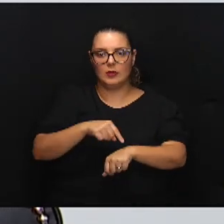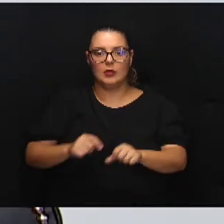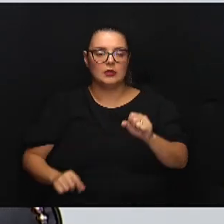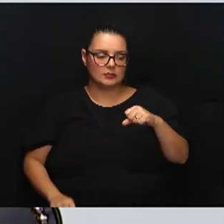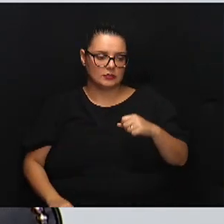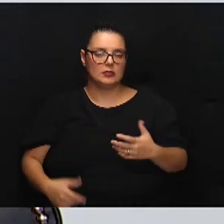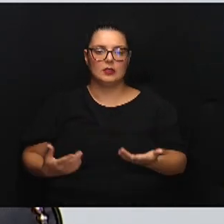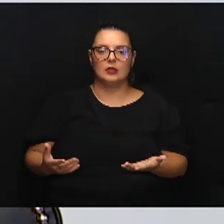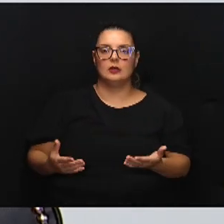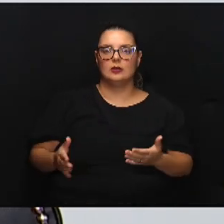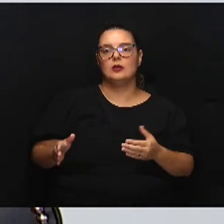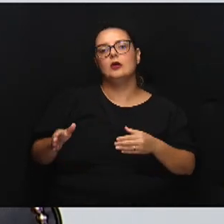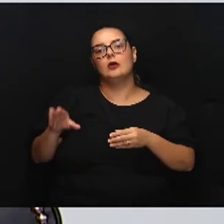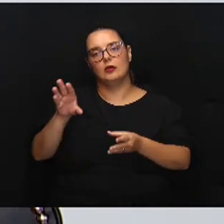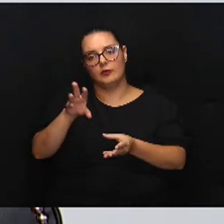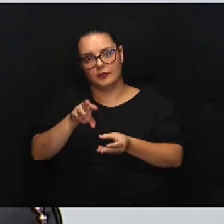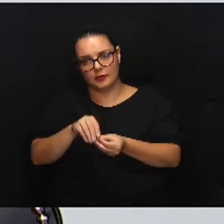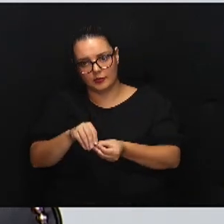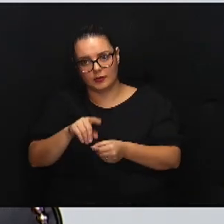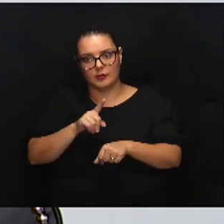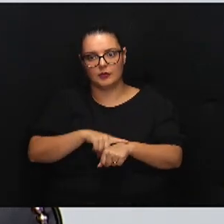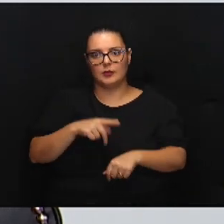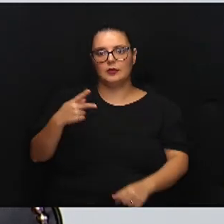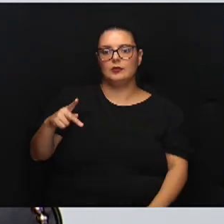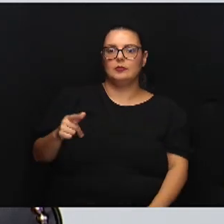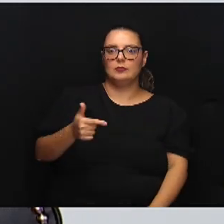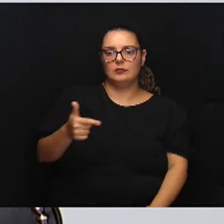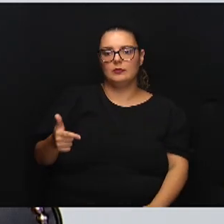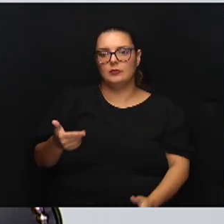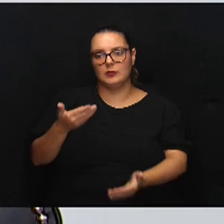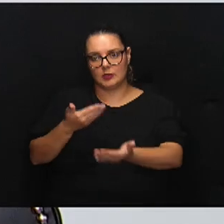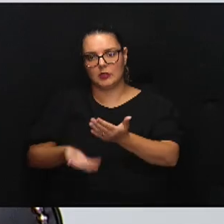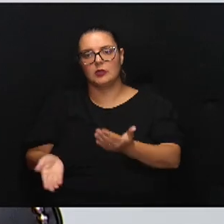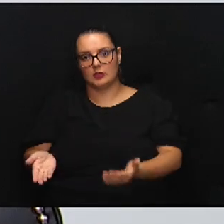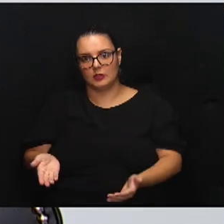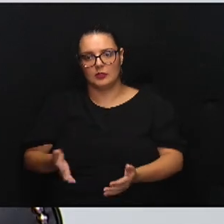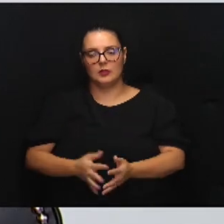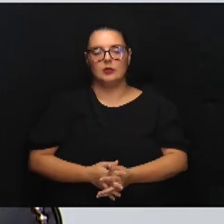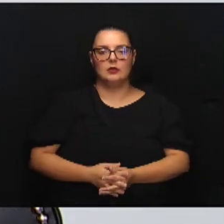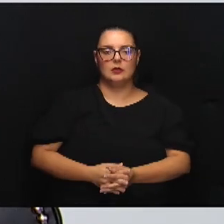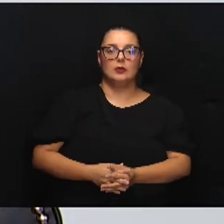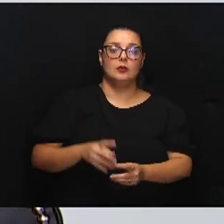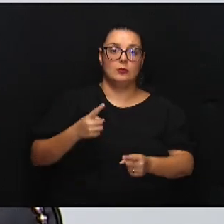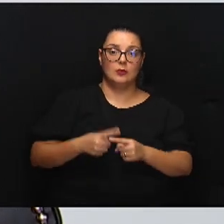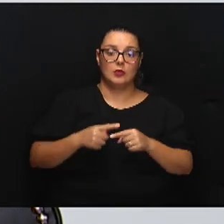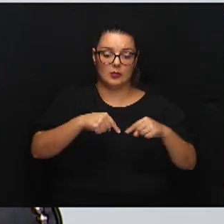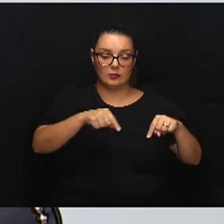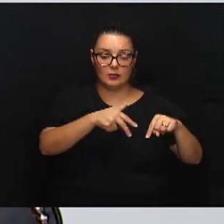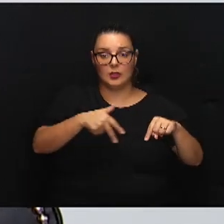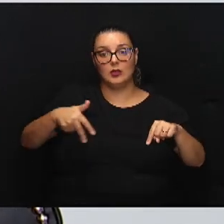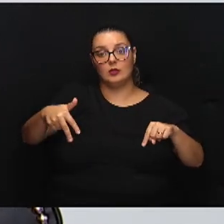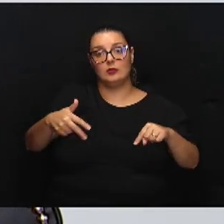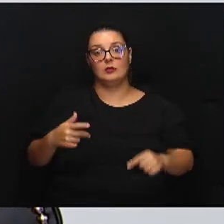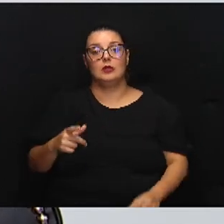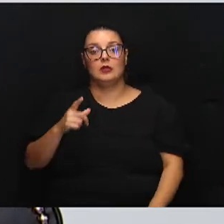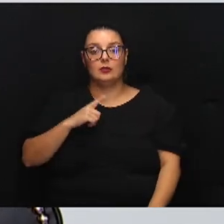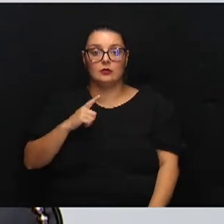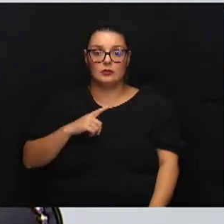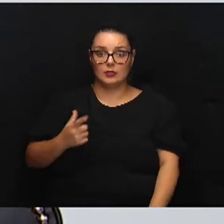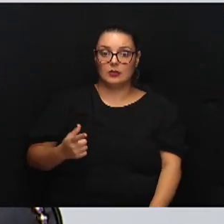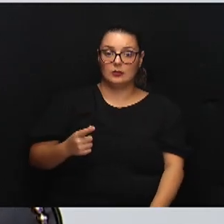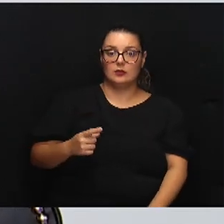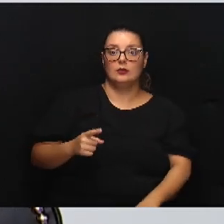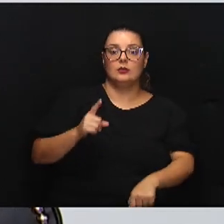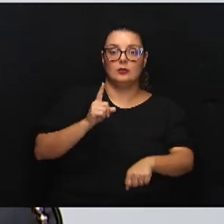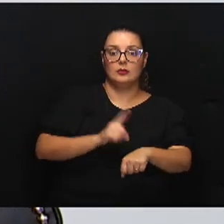Então, eu vou fechar o valor com ela para eu não ter aquela perca, né? Sim. Porque eu saindo daqui, eu tenho que colocar o tempo que eu